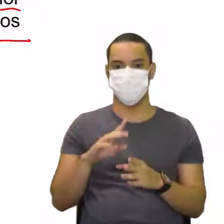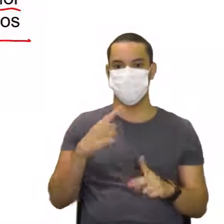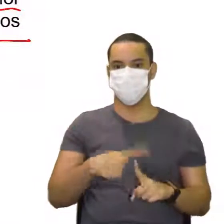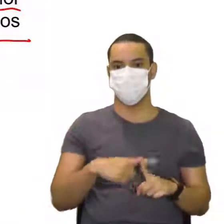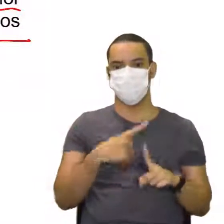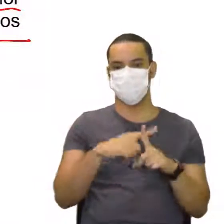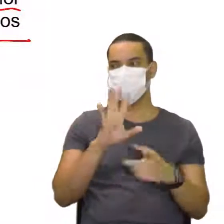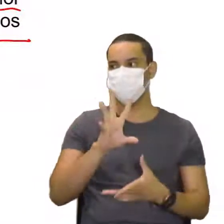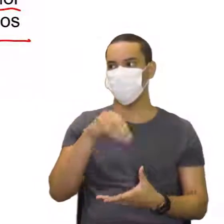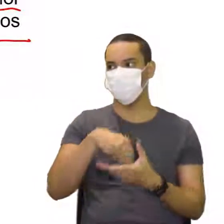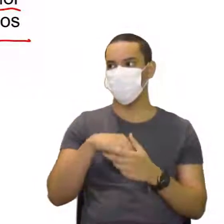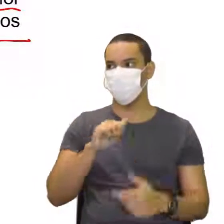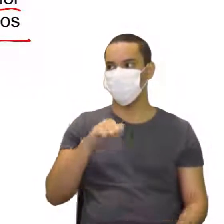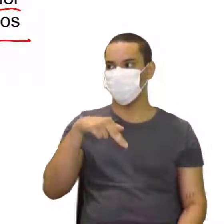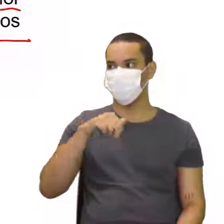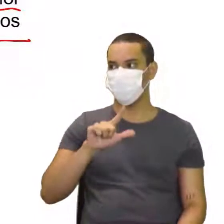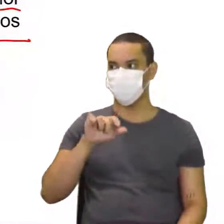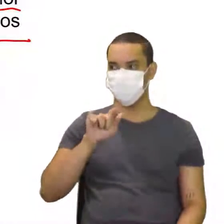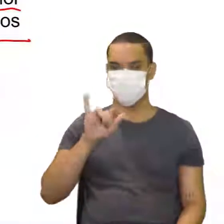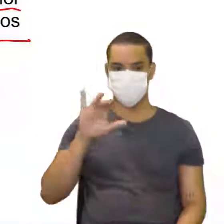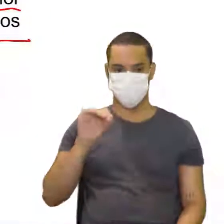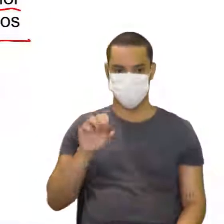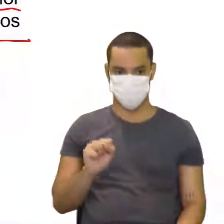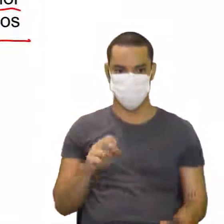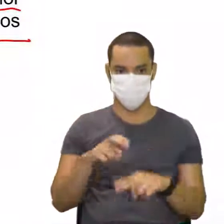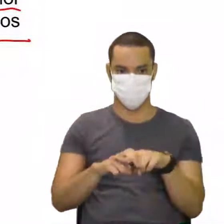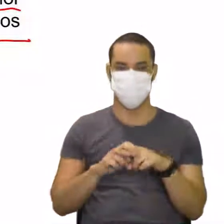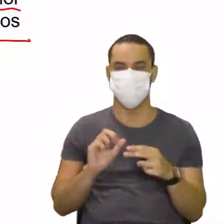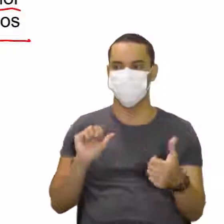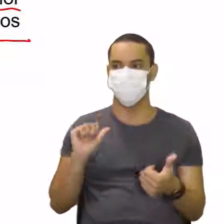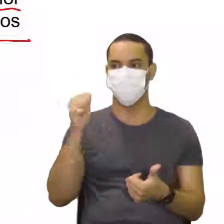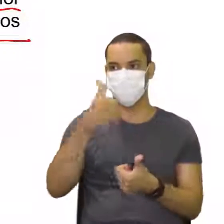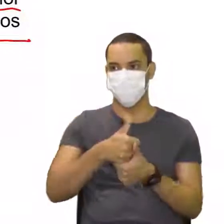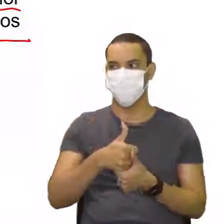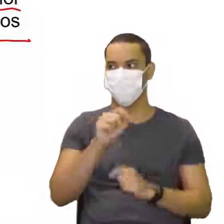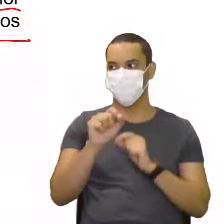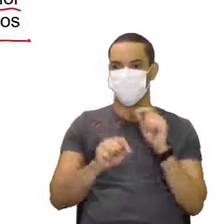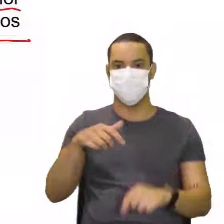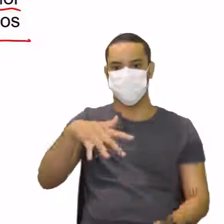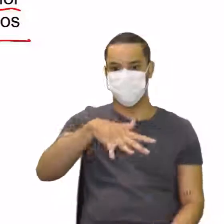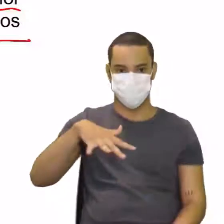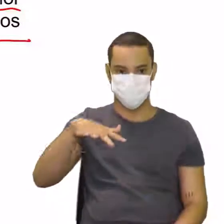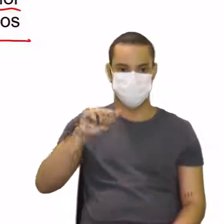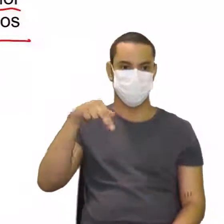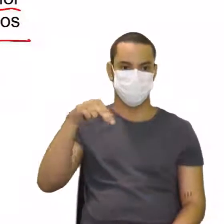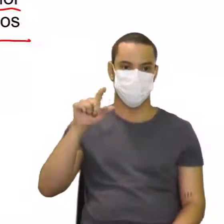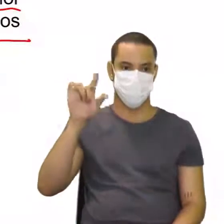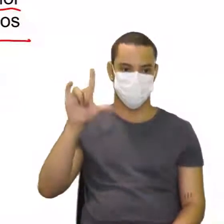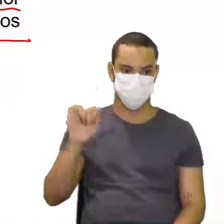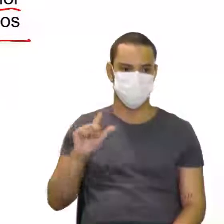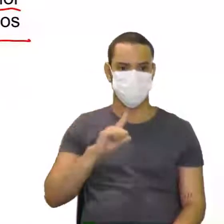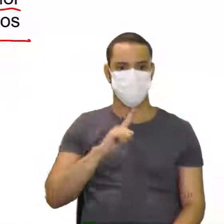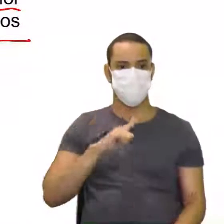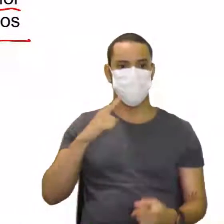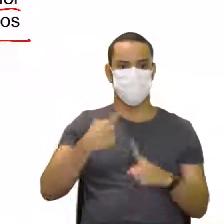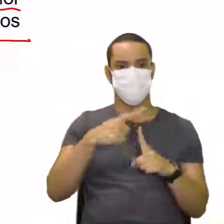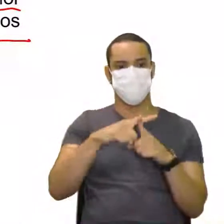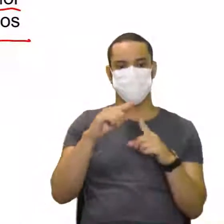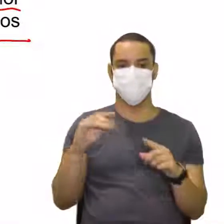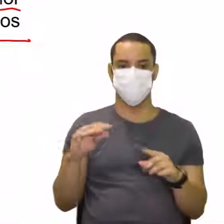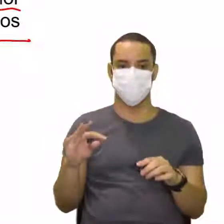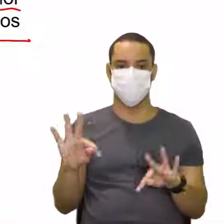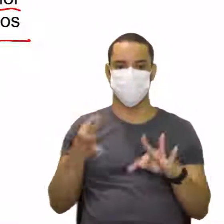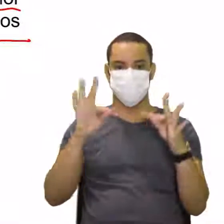os analógicos. Então aqui, ó, essas gerações vieram substituir a parte analógica e tá aqui as vantagens, né? Técnicas